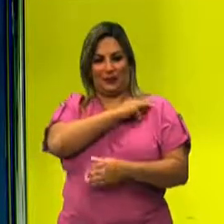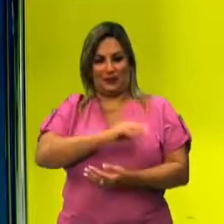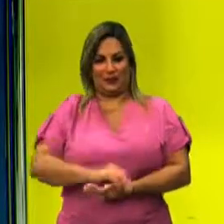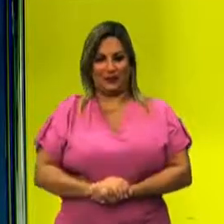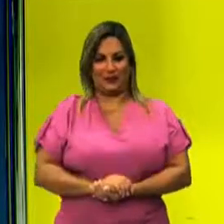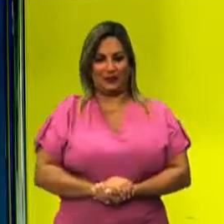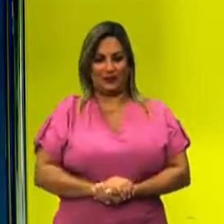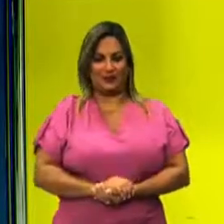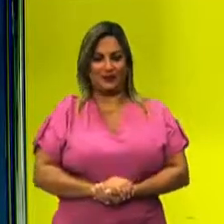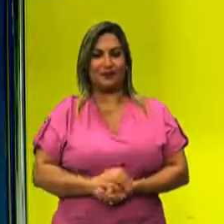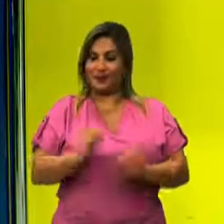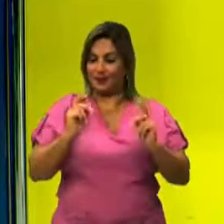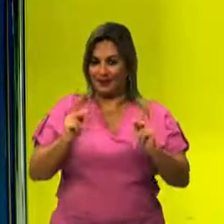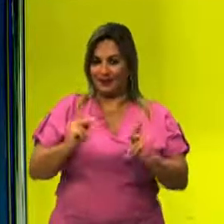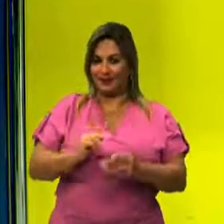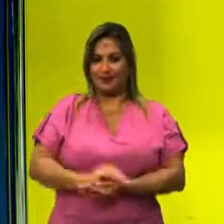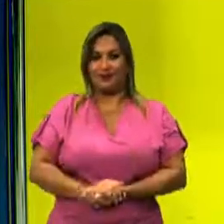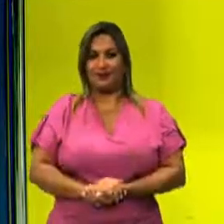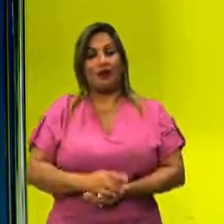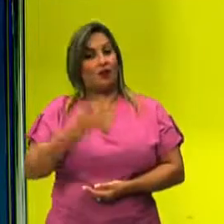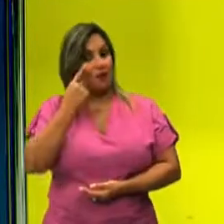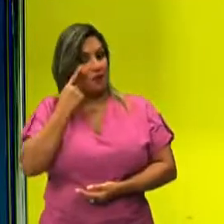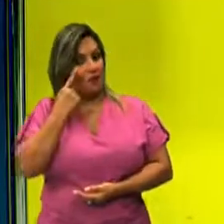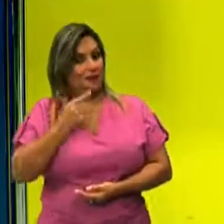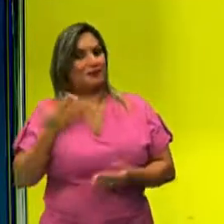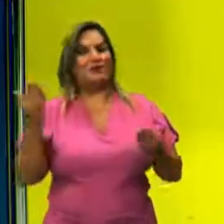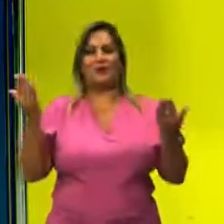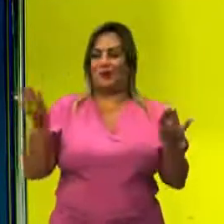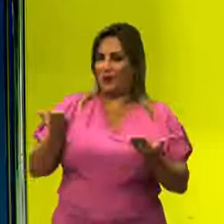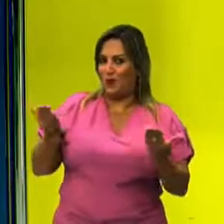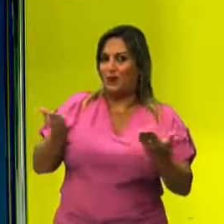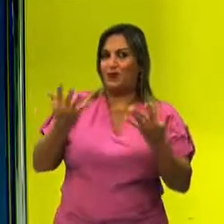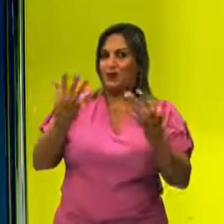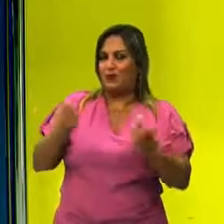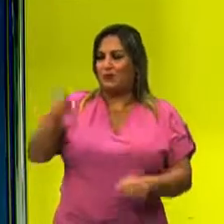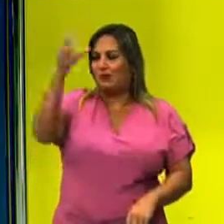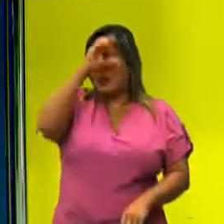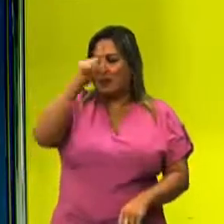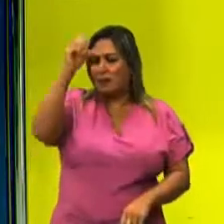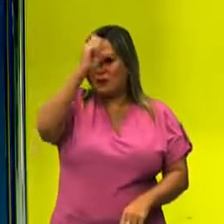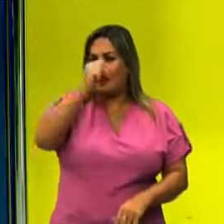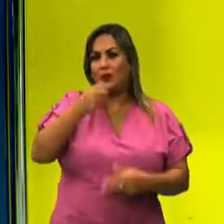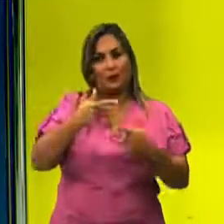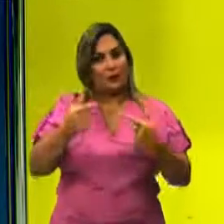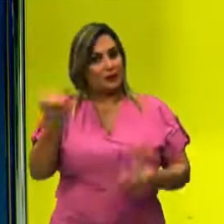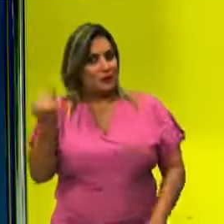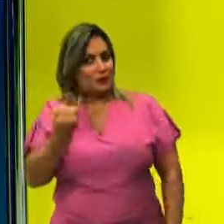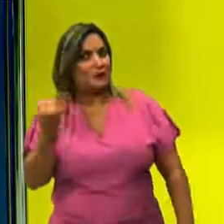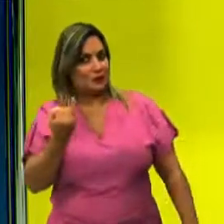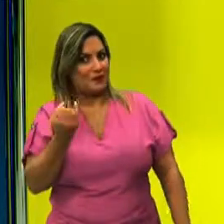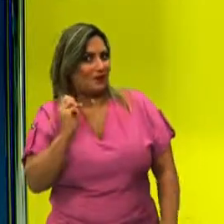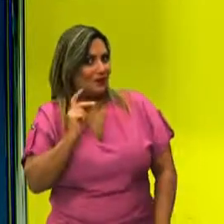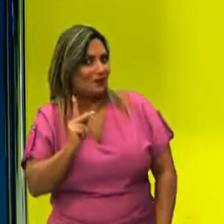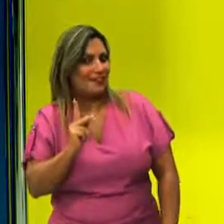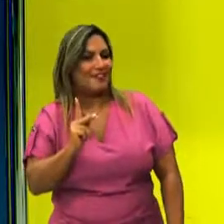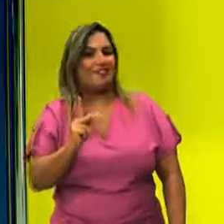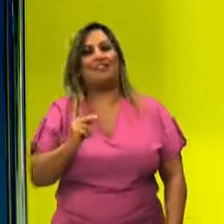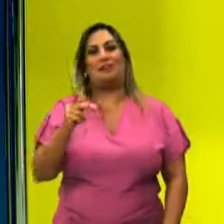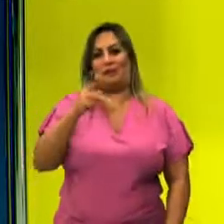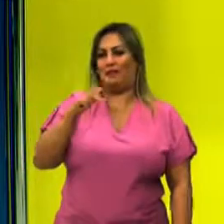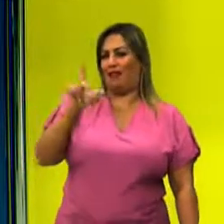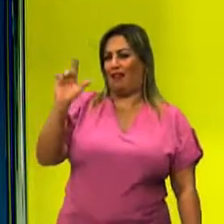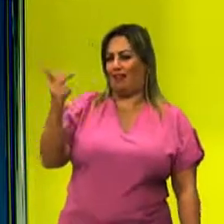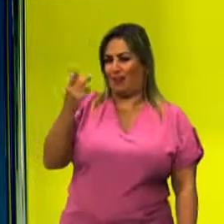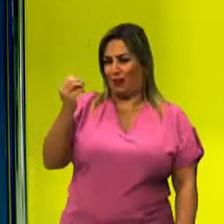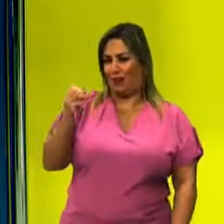do Ensino Médio Ok gente hoje vamos aprender uma coisa muito importante tá leque